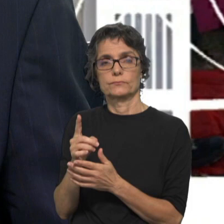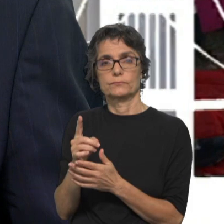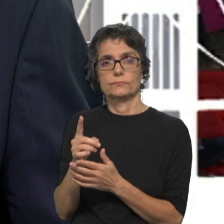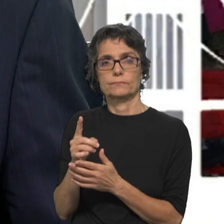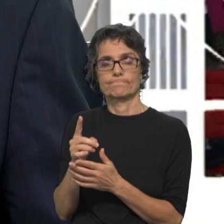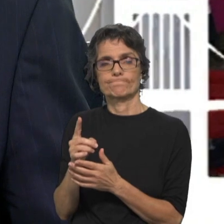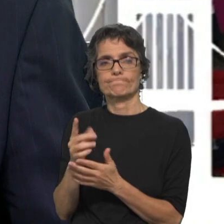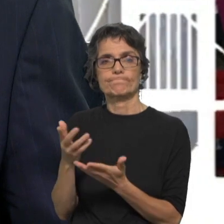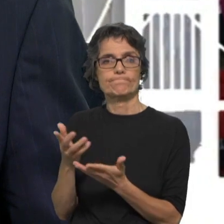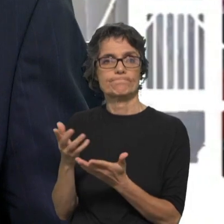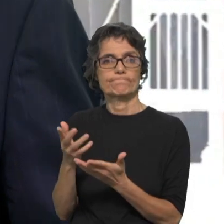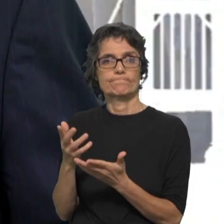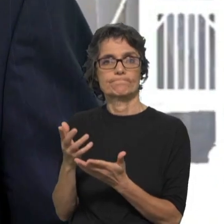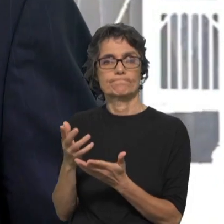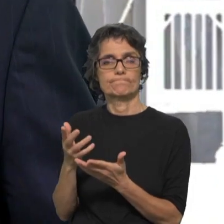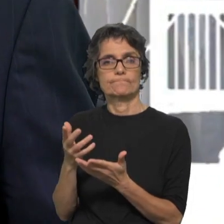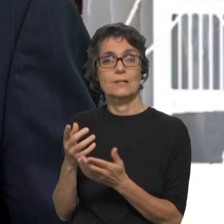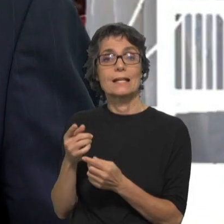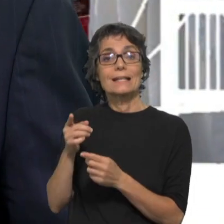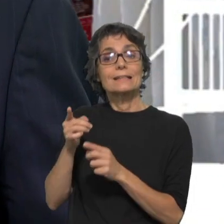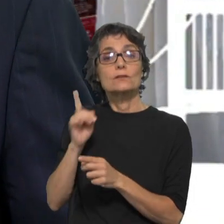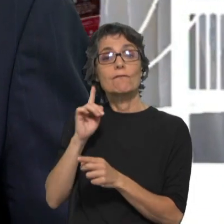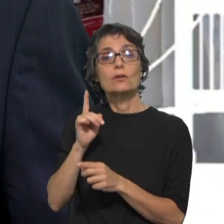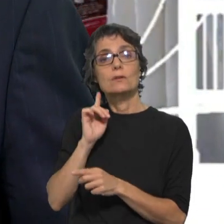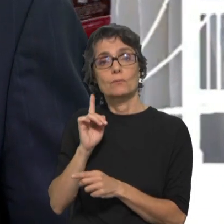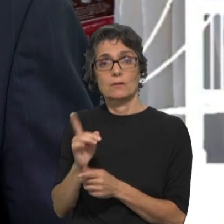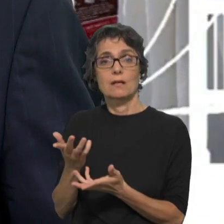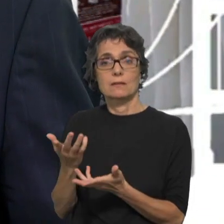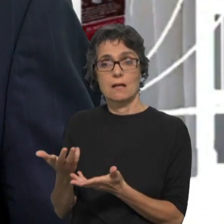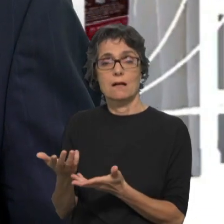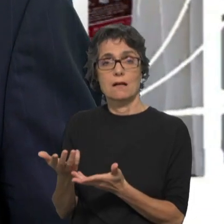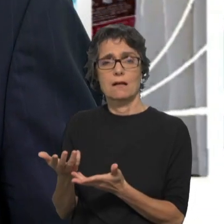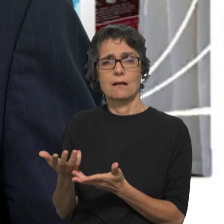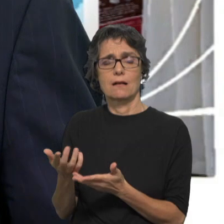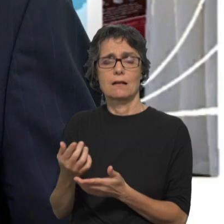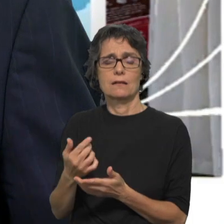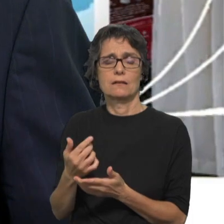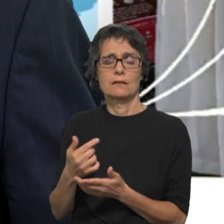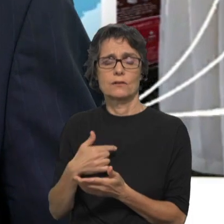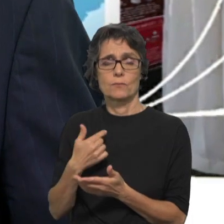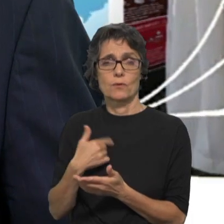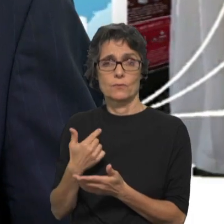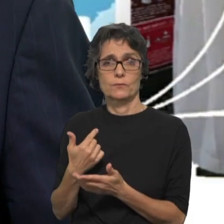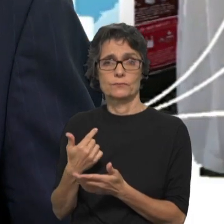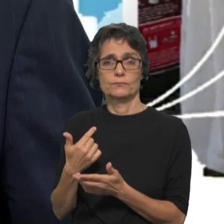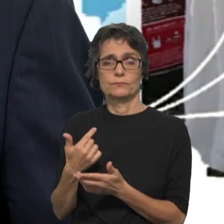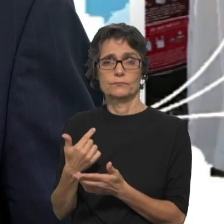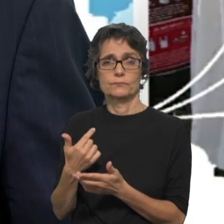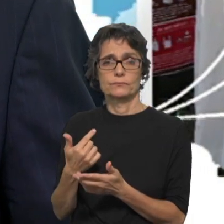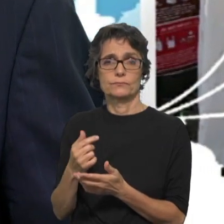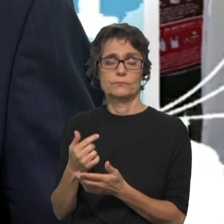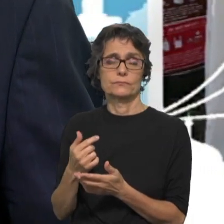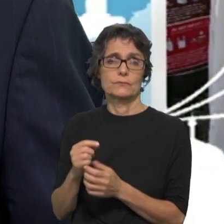não me caberia a mim dizer, e nem eu digo porque não estou convicto disso, mas quer dizer, mas é evidente